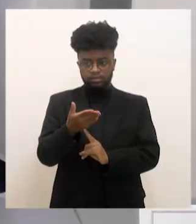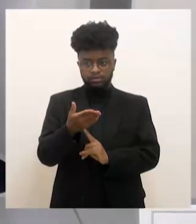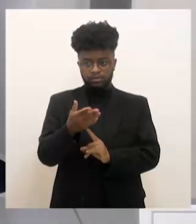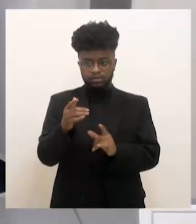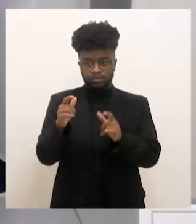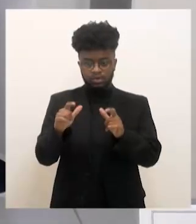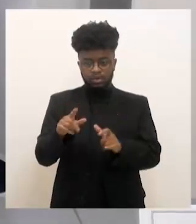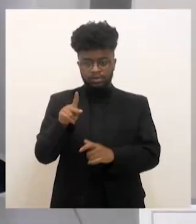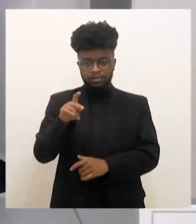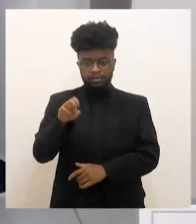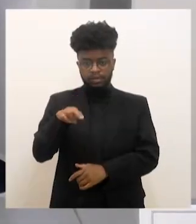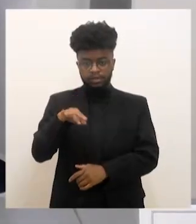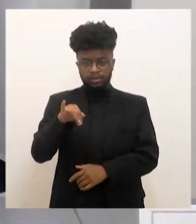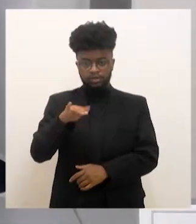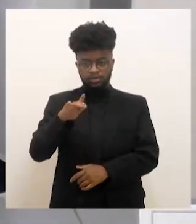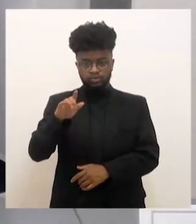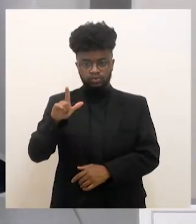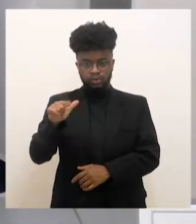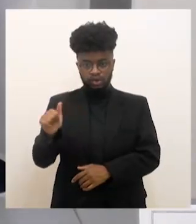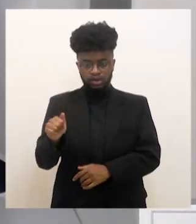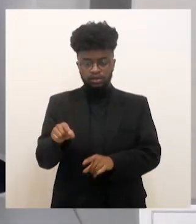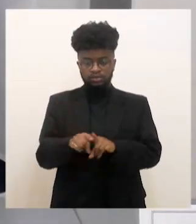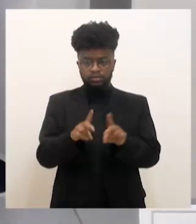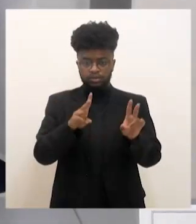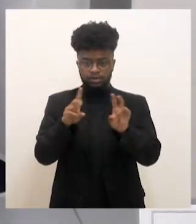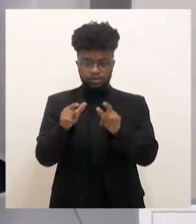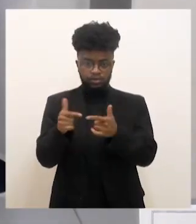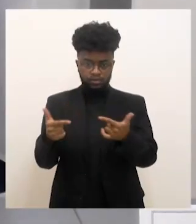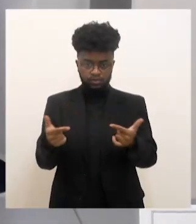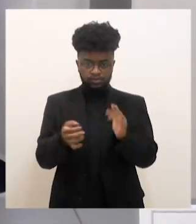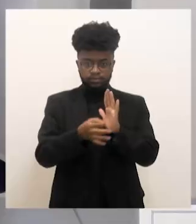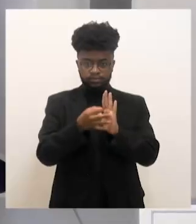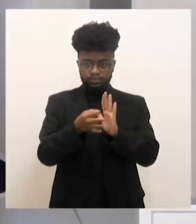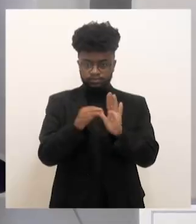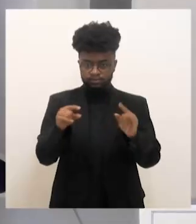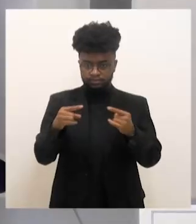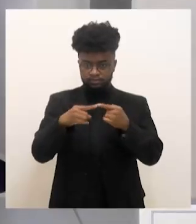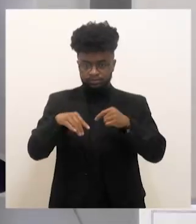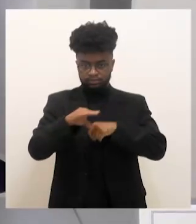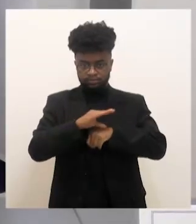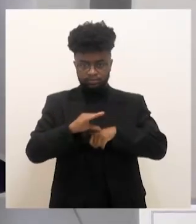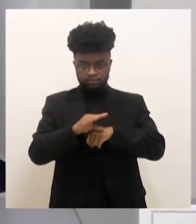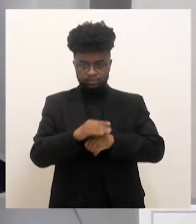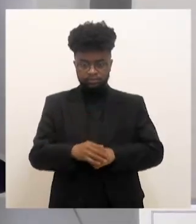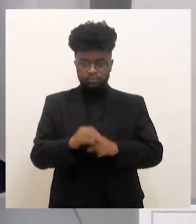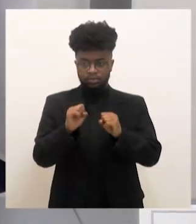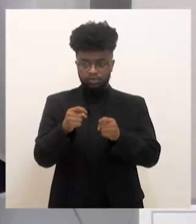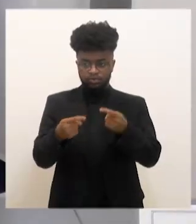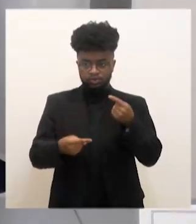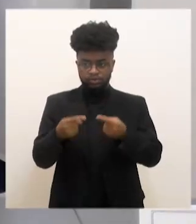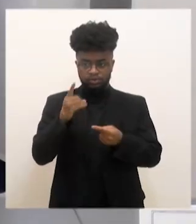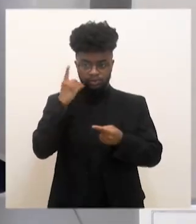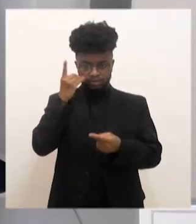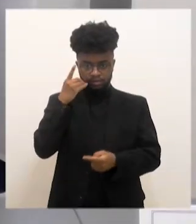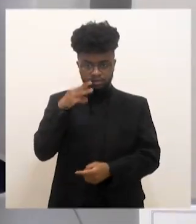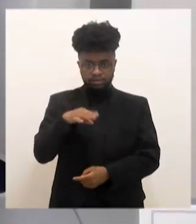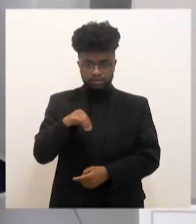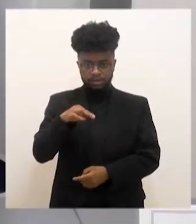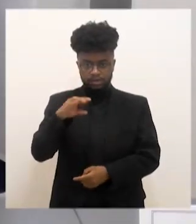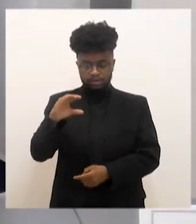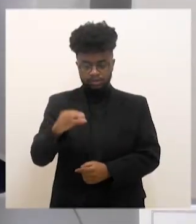Península e da outras providências. Para parecer, deputado Chico Machado. Parecer pela constitucionalidade, senhor presidente. Em discussão, para discutir, deputado Carlos